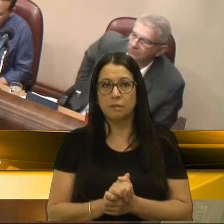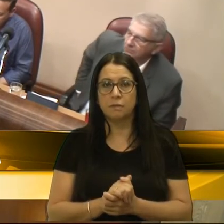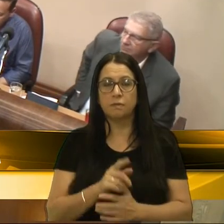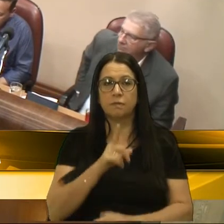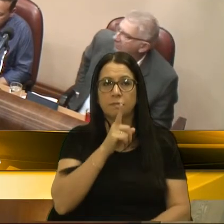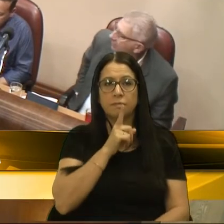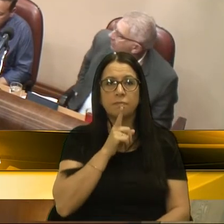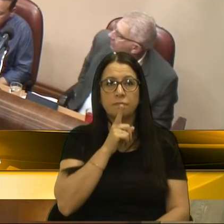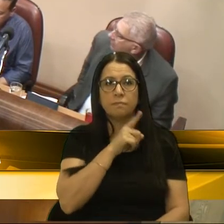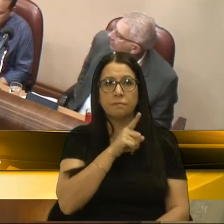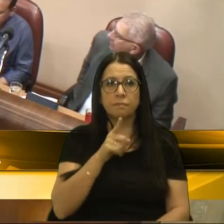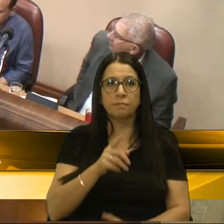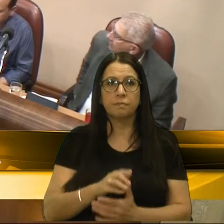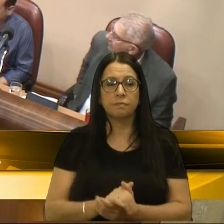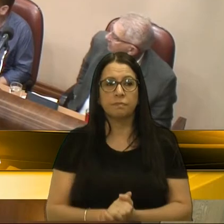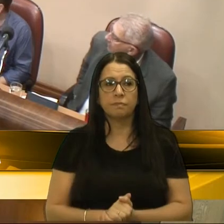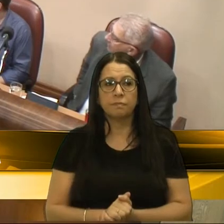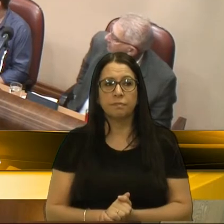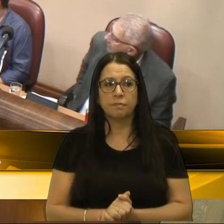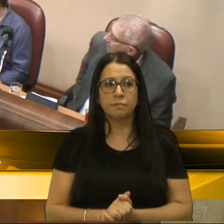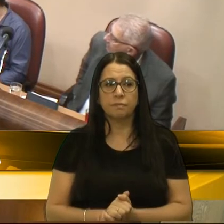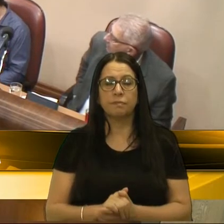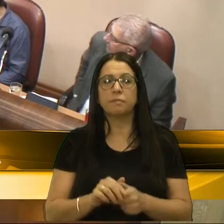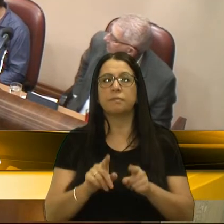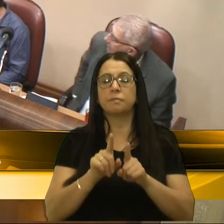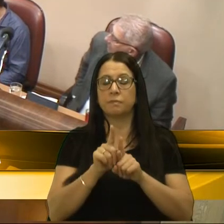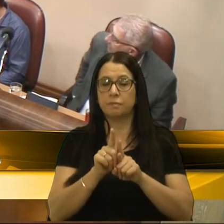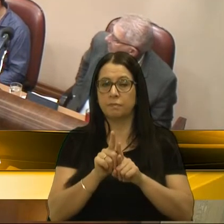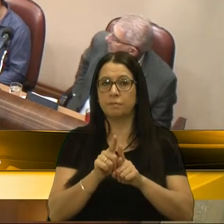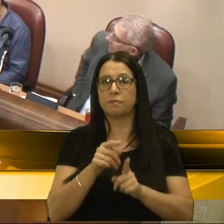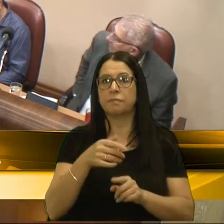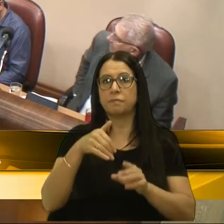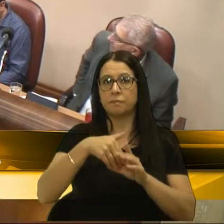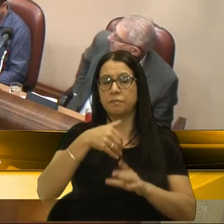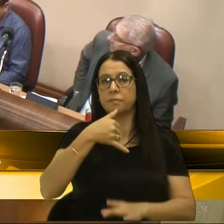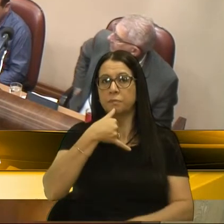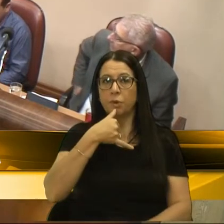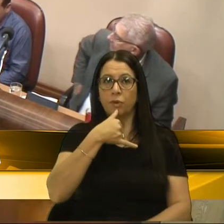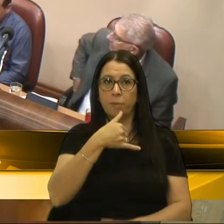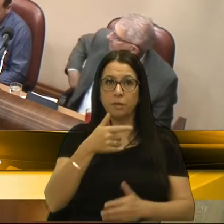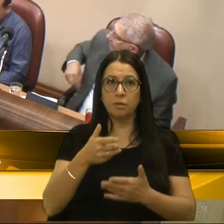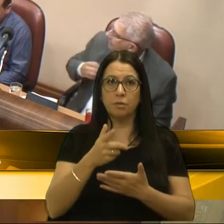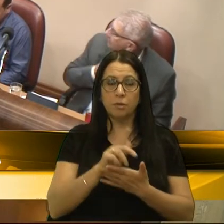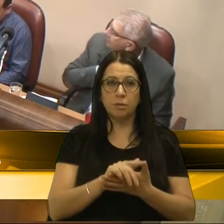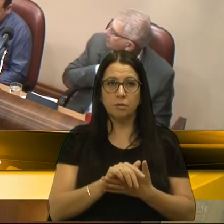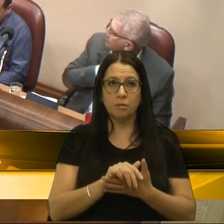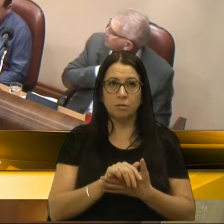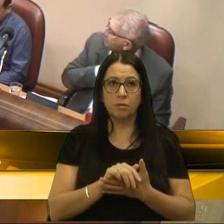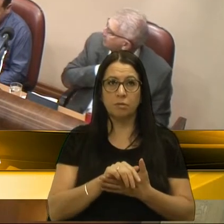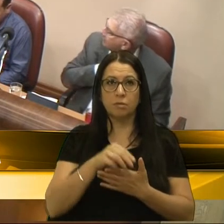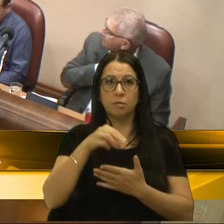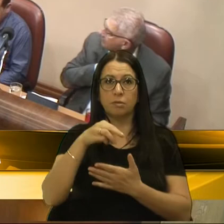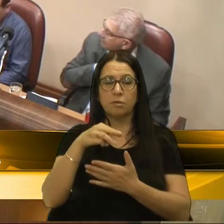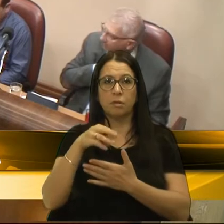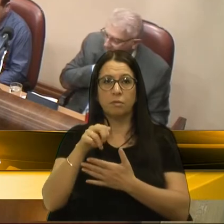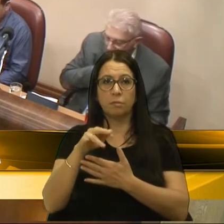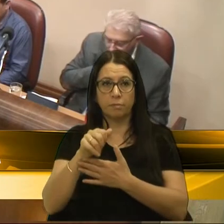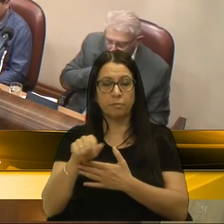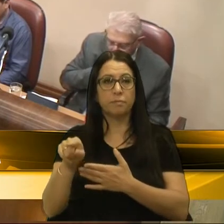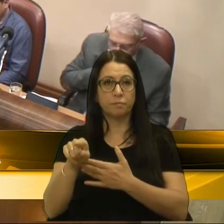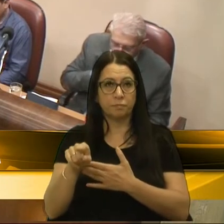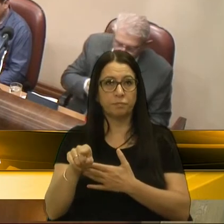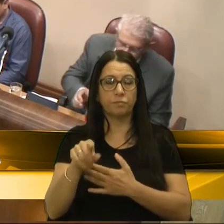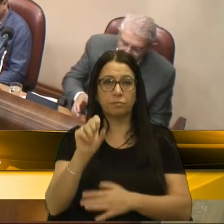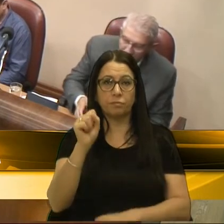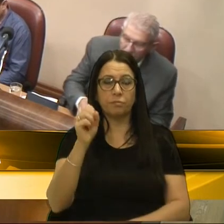Senhor presidente, eu preciso fazer um voto de pesar pelo falecimento da dona Angelina Júlia de Azevedo, de